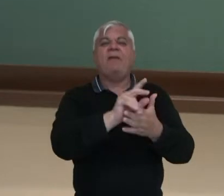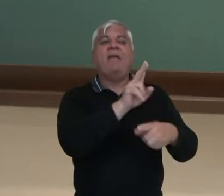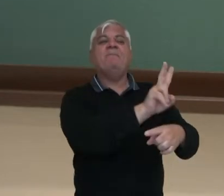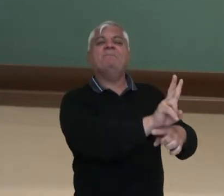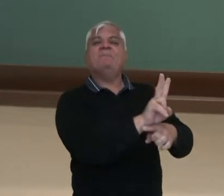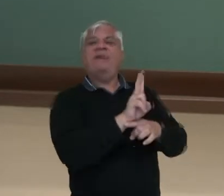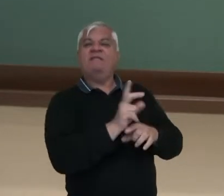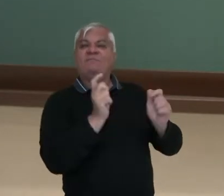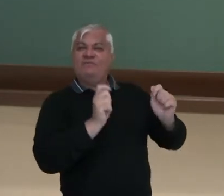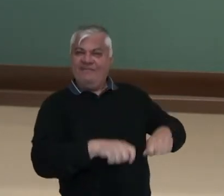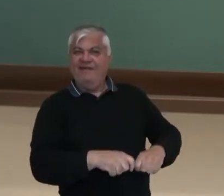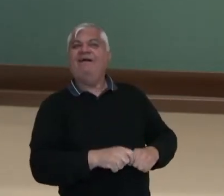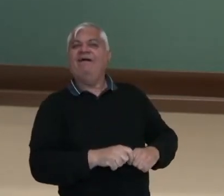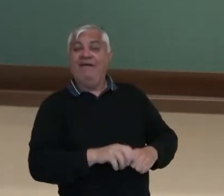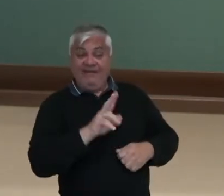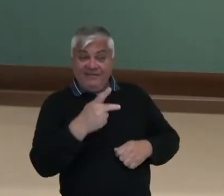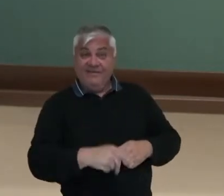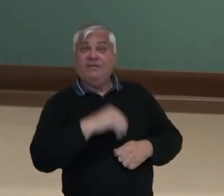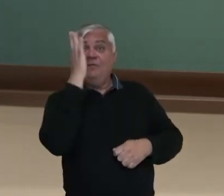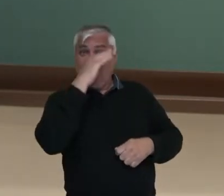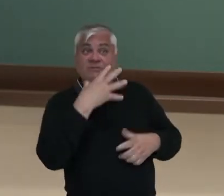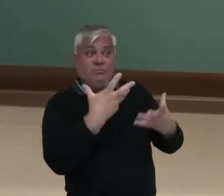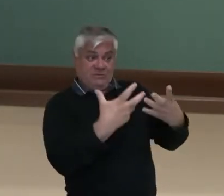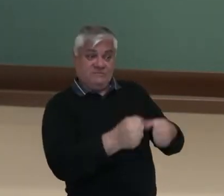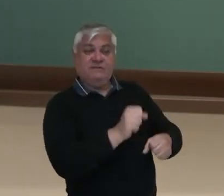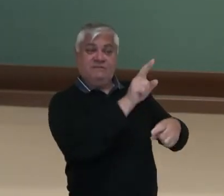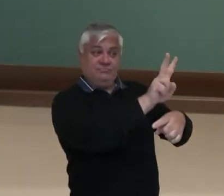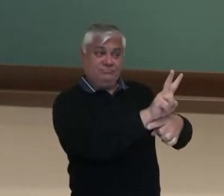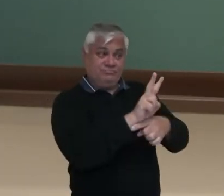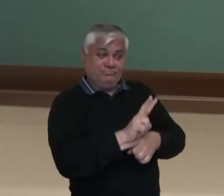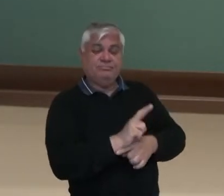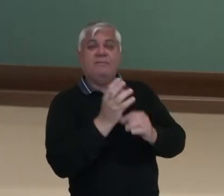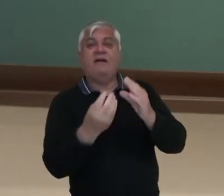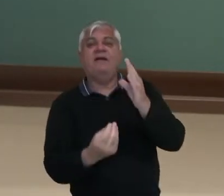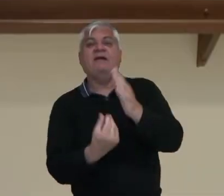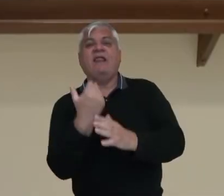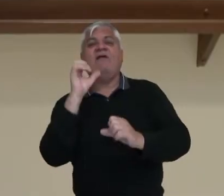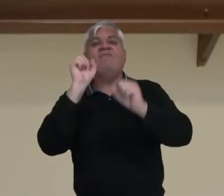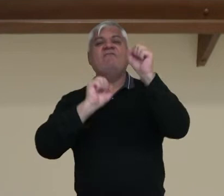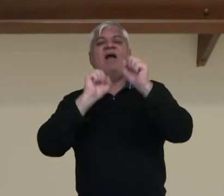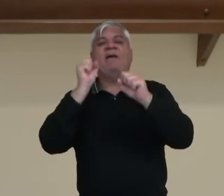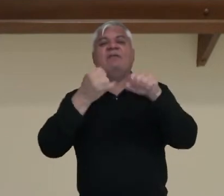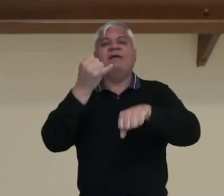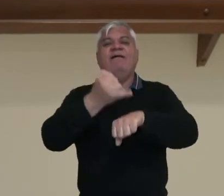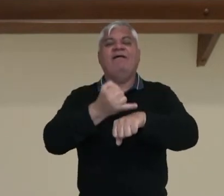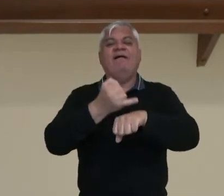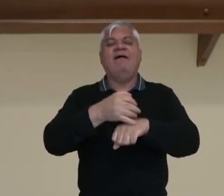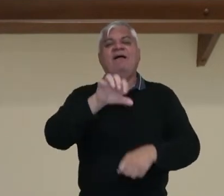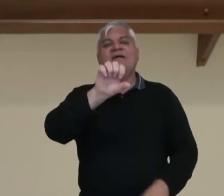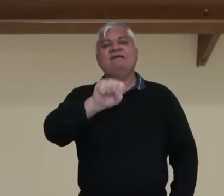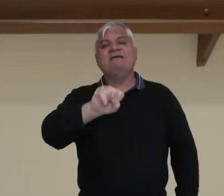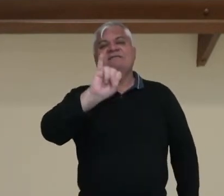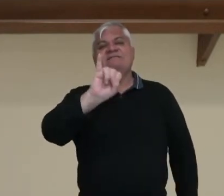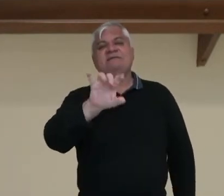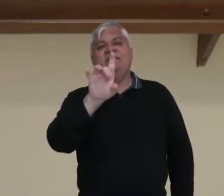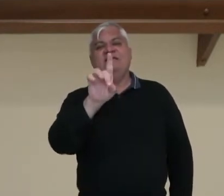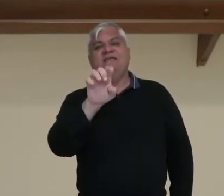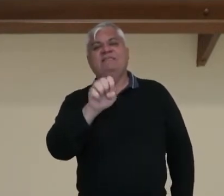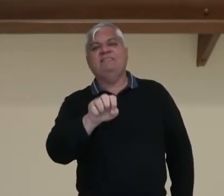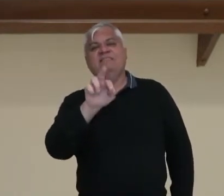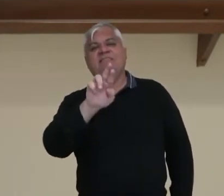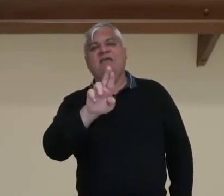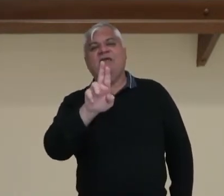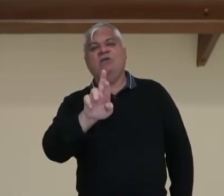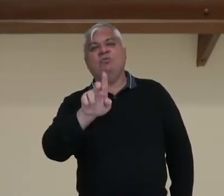que inclusive ele vai fazer isso aqui com o Brasil, numa siderúrgica, e isso vai fazer com que Getúlio Vargas acabe então estando do lado